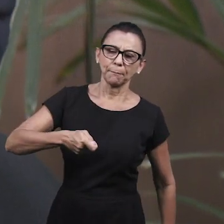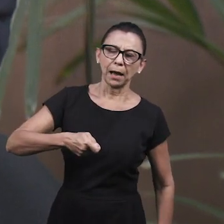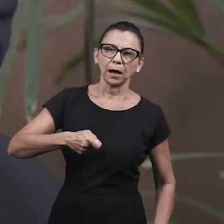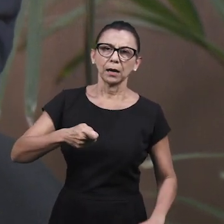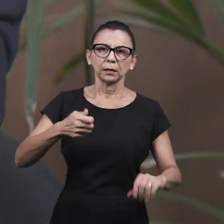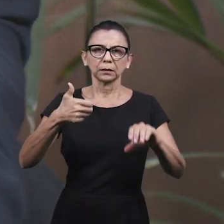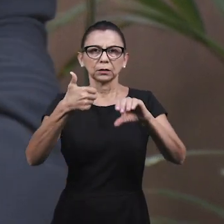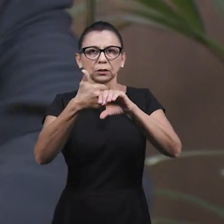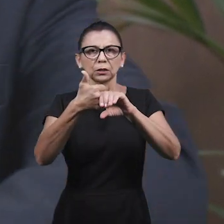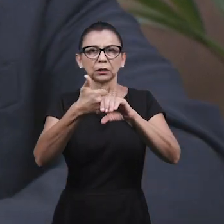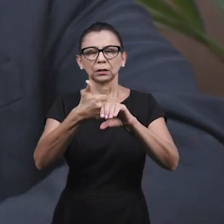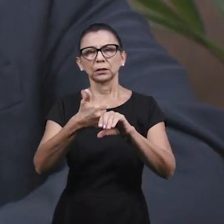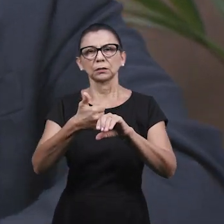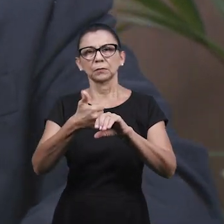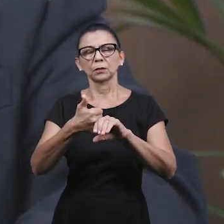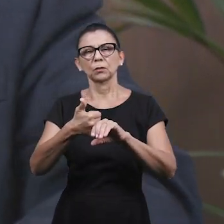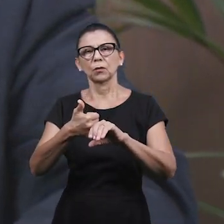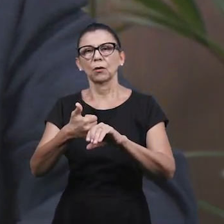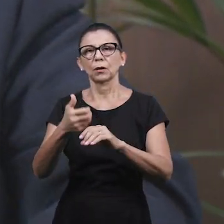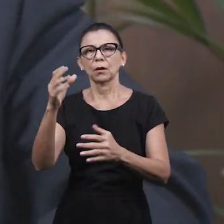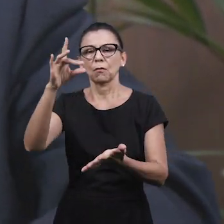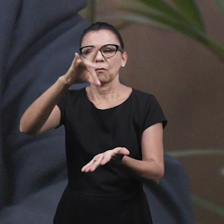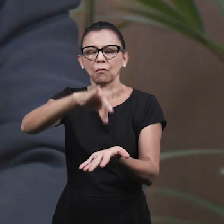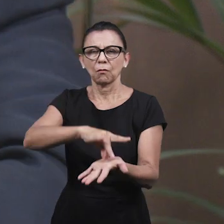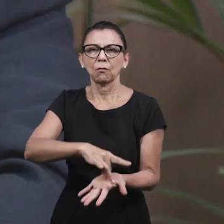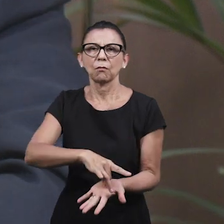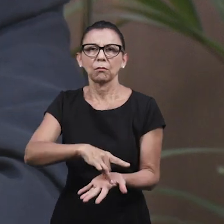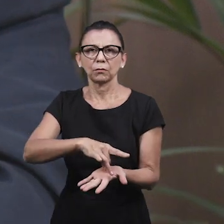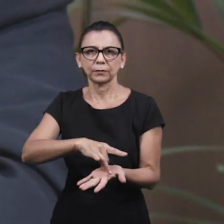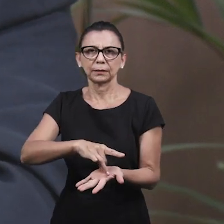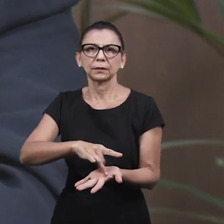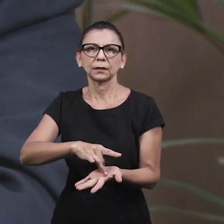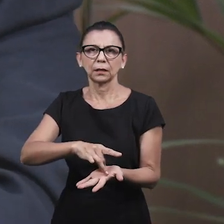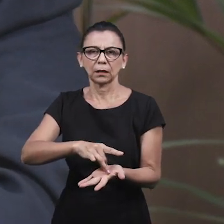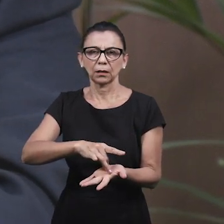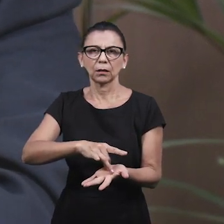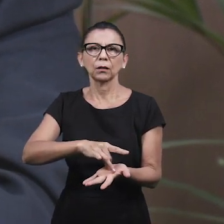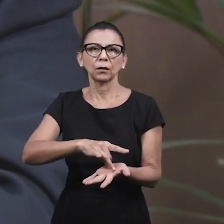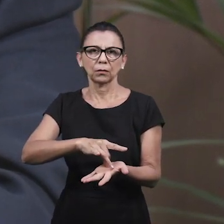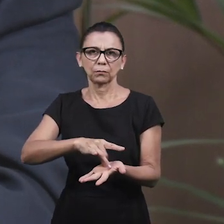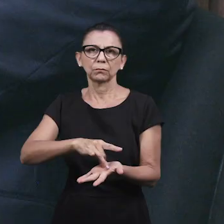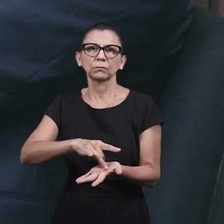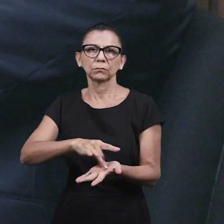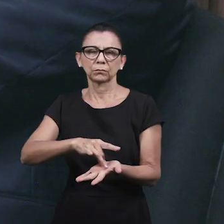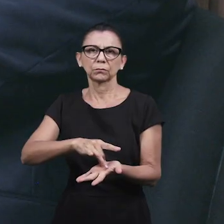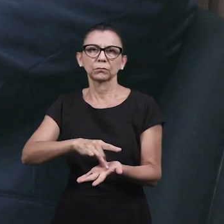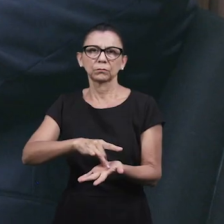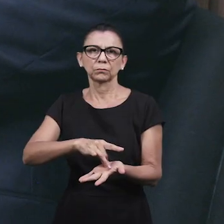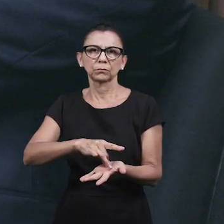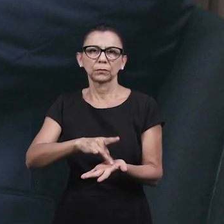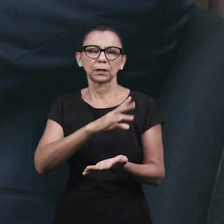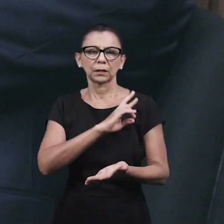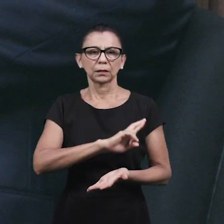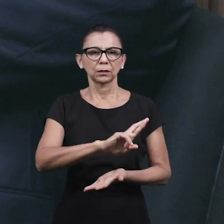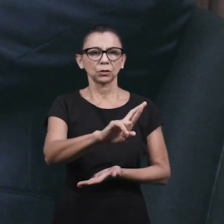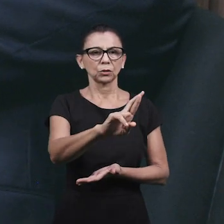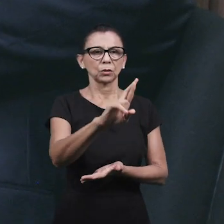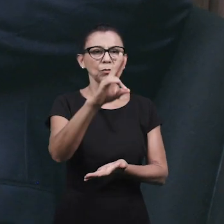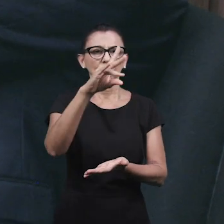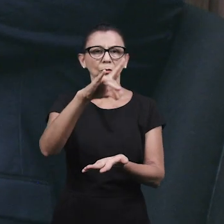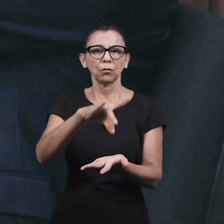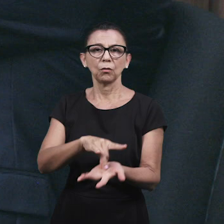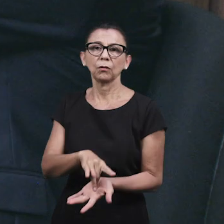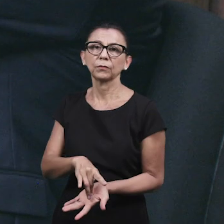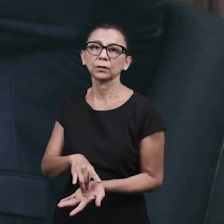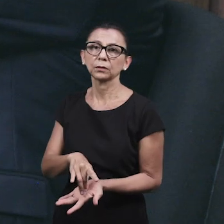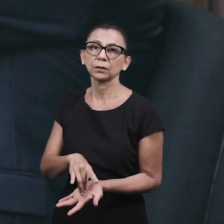era tudo que eles queriam. Então o cristianismo se tornou a religião oficial. Aí os ídolos entraram porque o